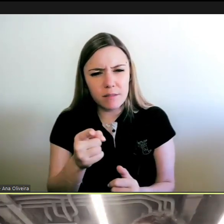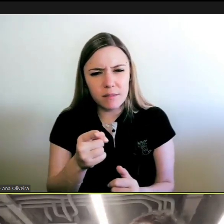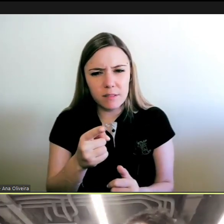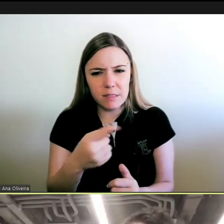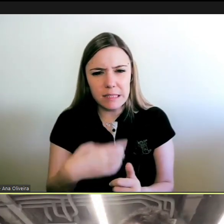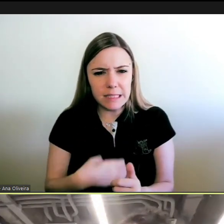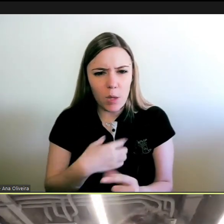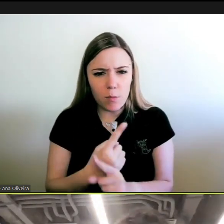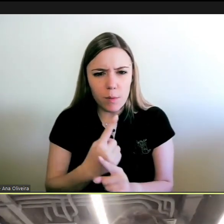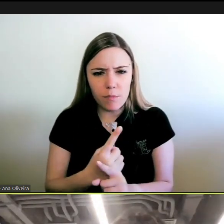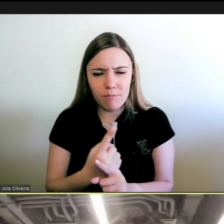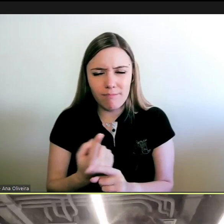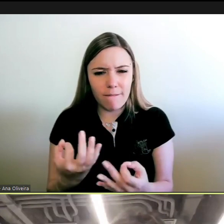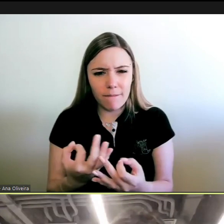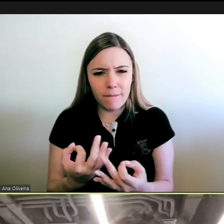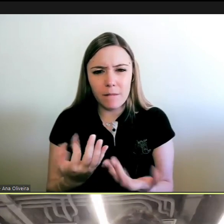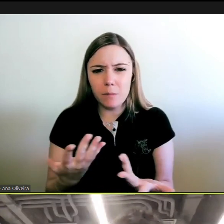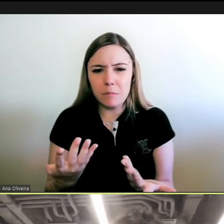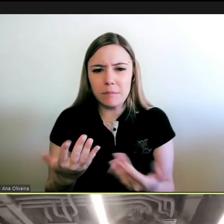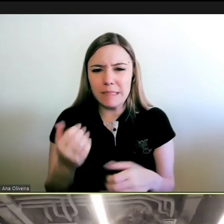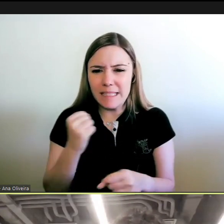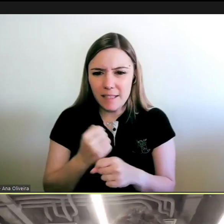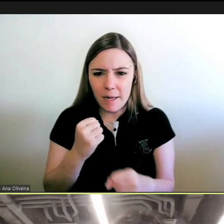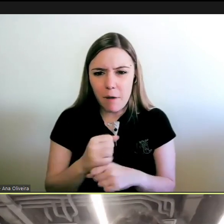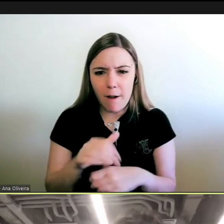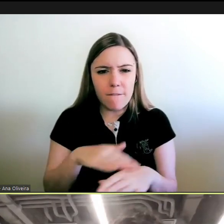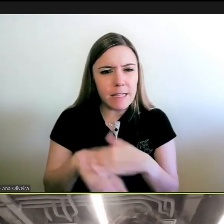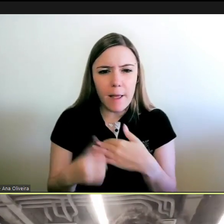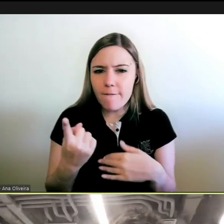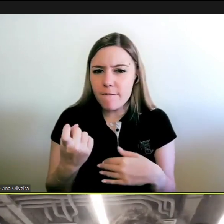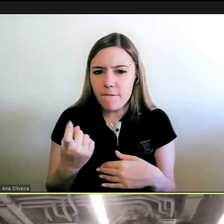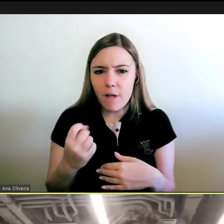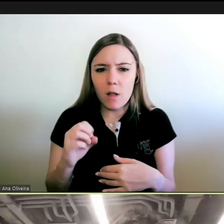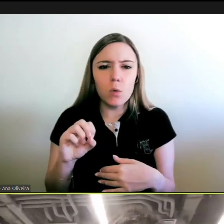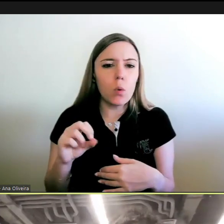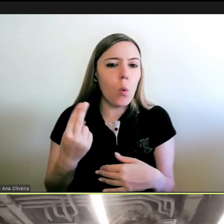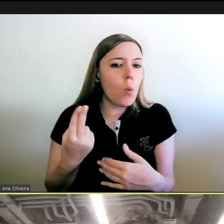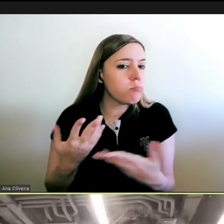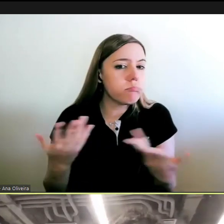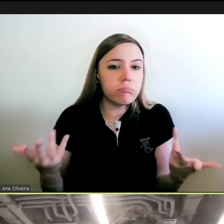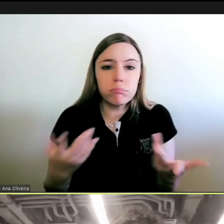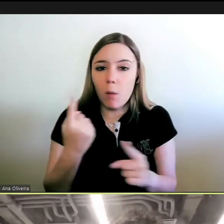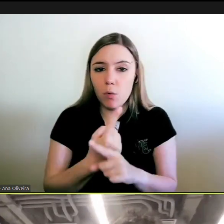fazer aqui ou é só uma percepção e alguma coisa tem sido feita? Então?